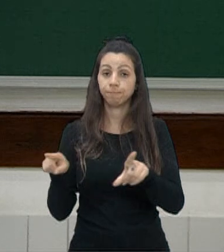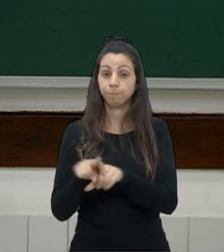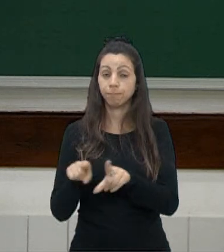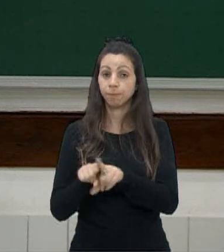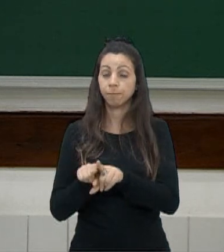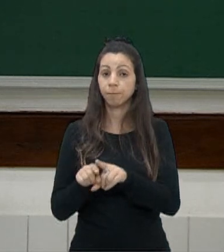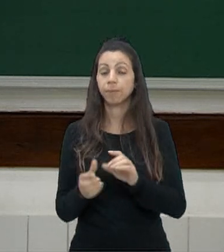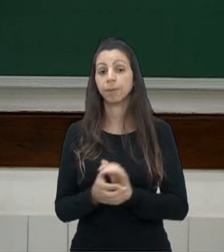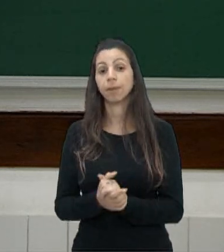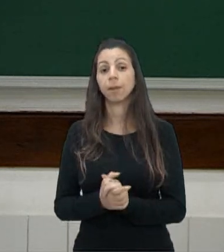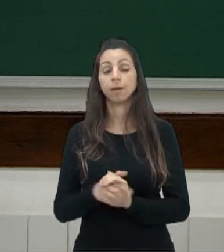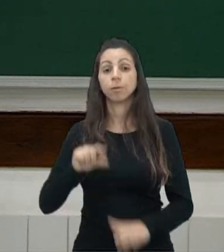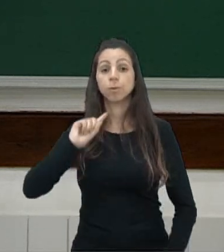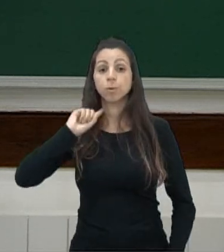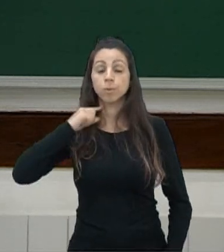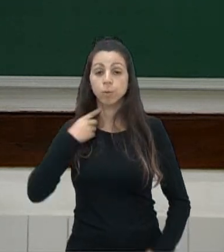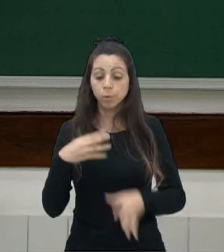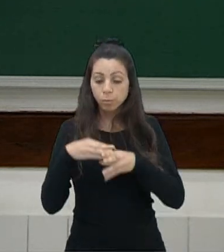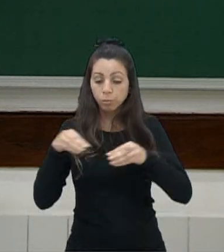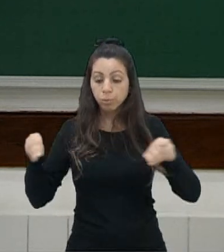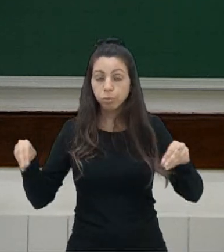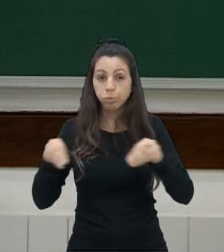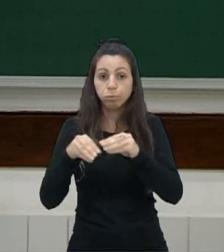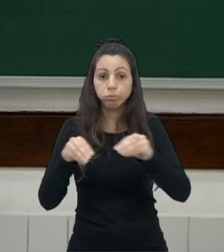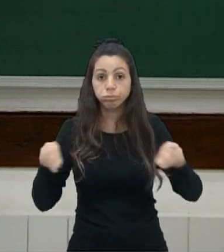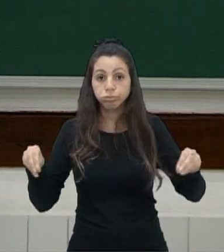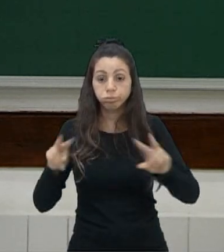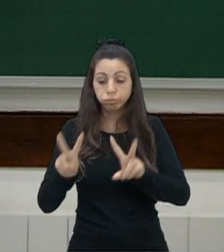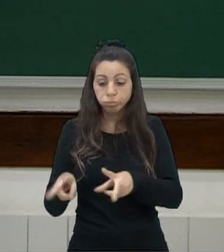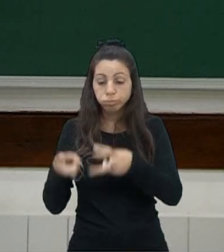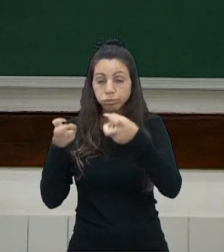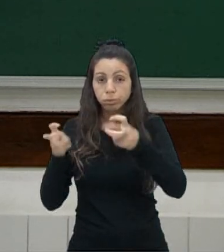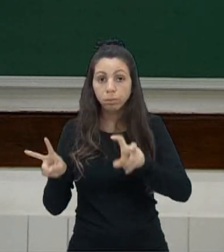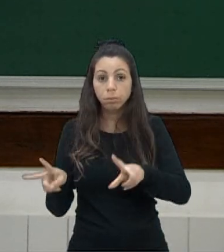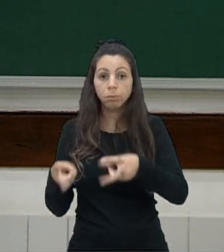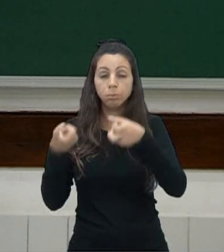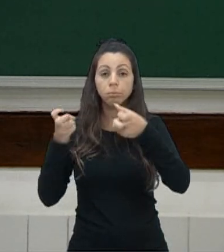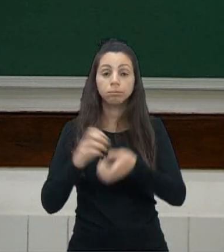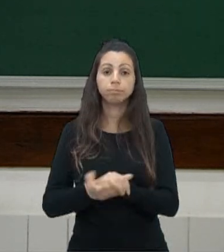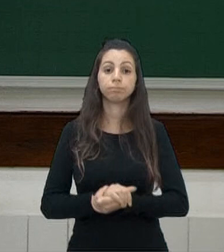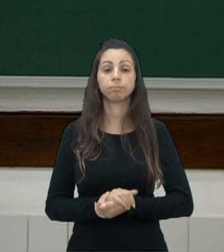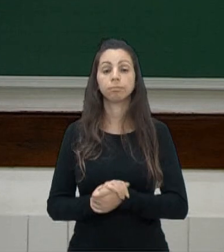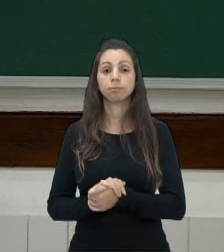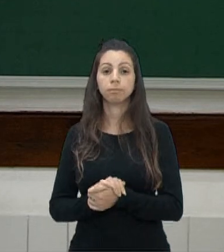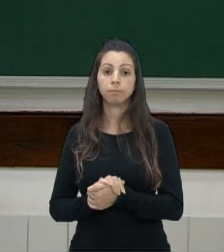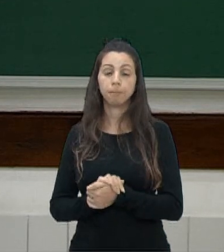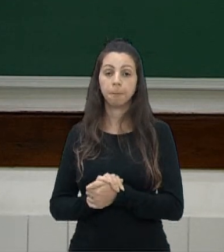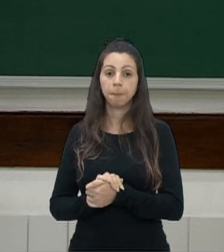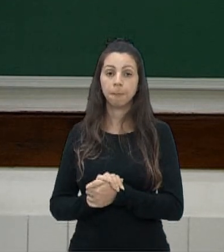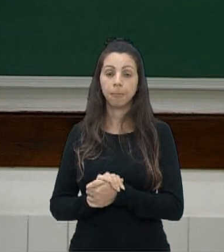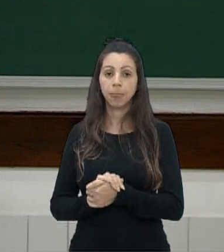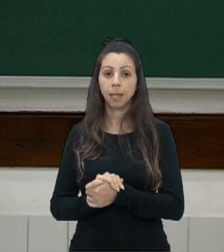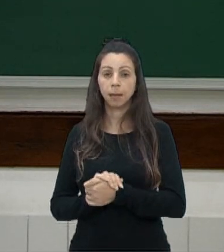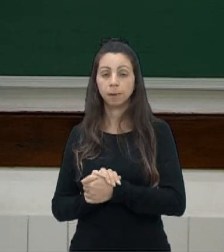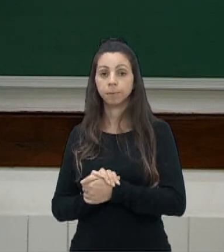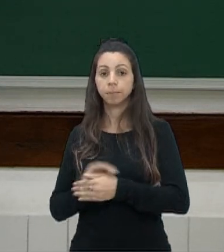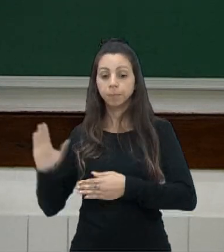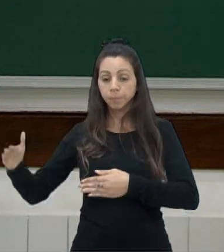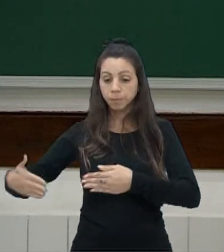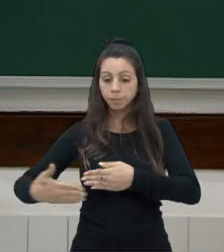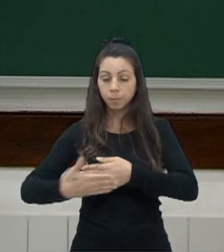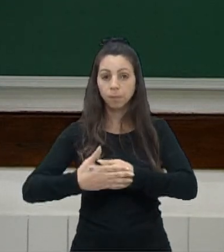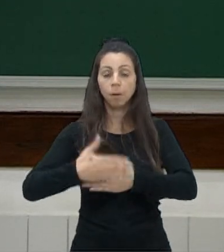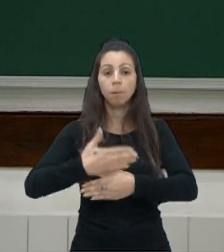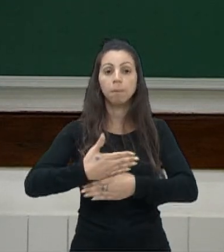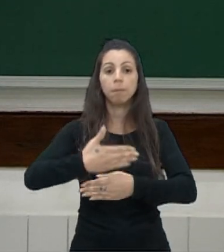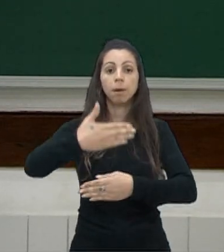resíduos. Existe uma série de resíduos da mineração que ficam acondicionados em barragens, em represas. A